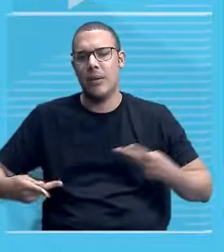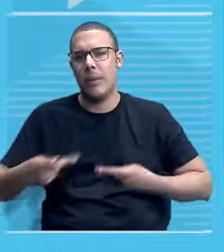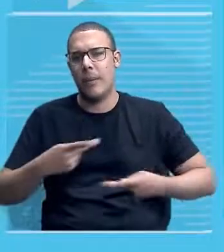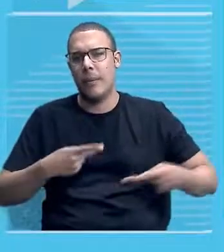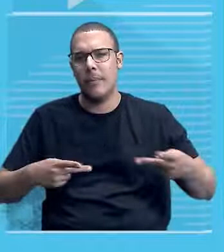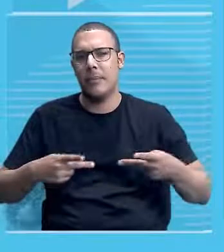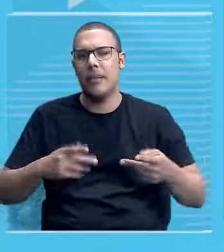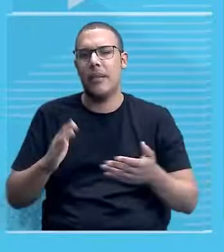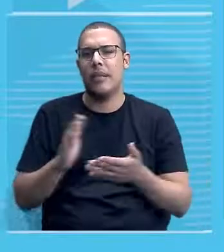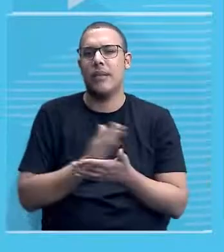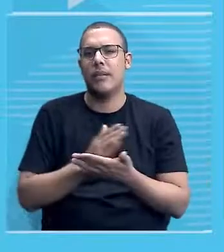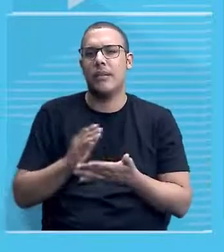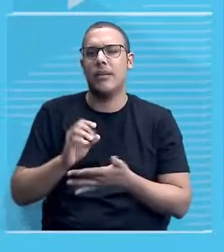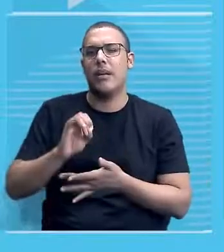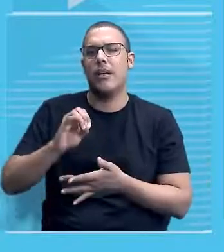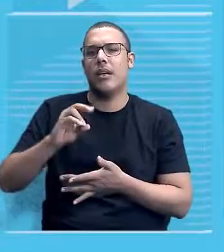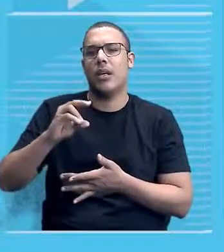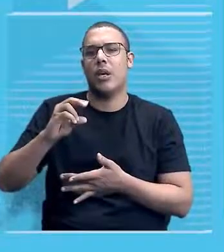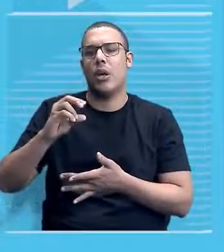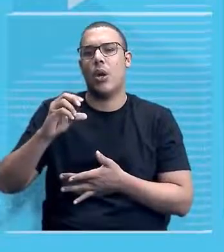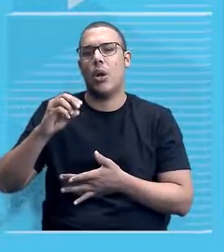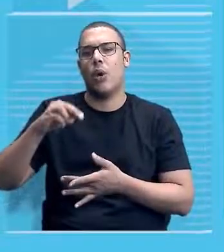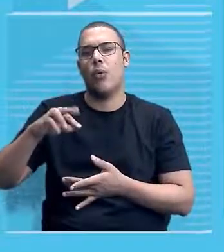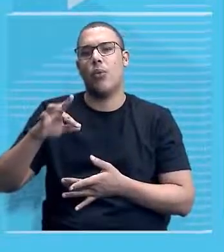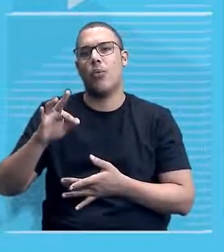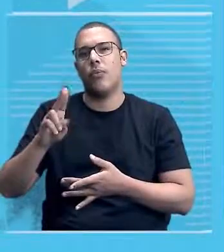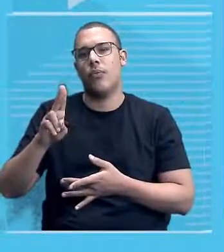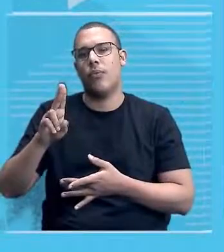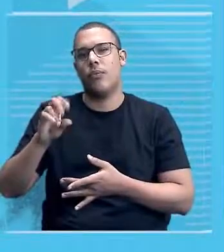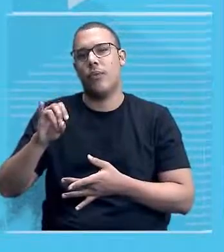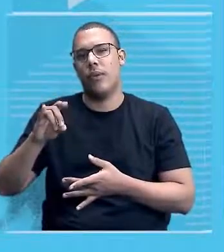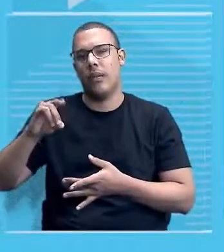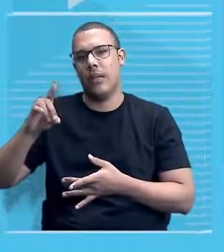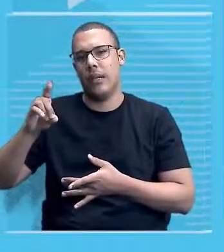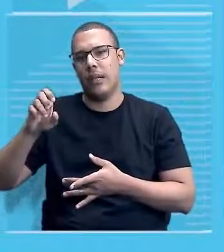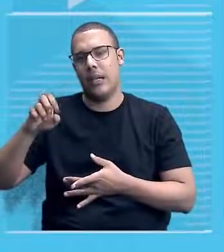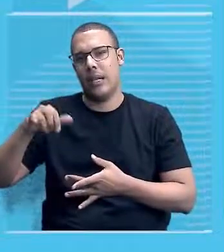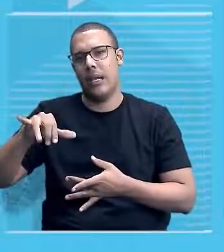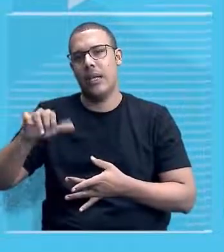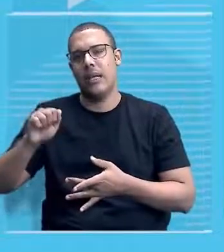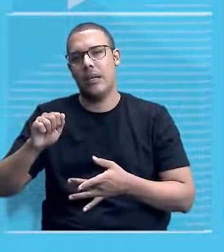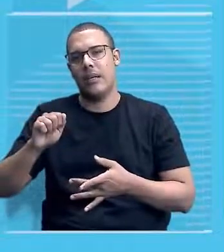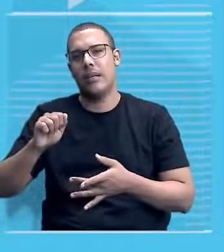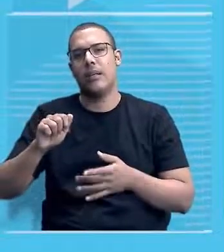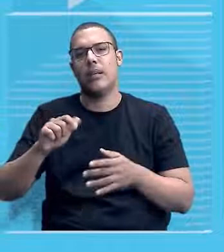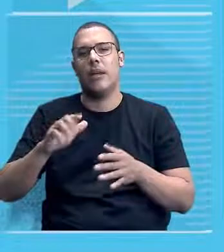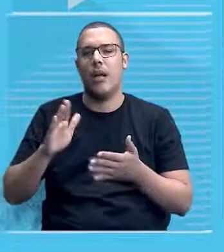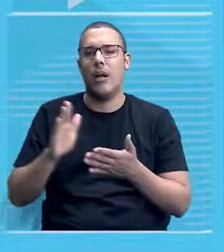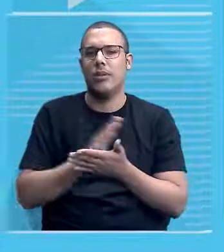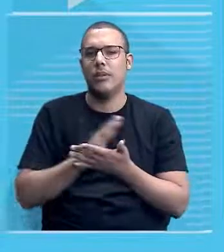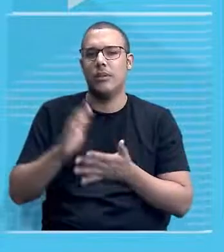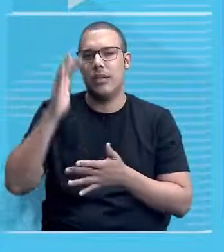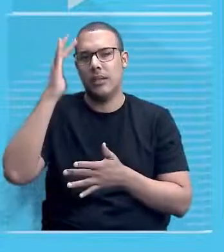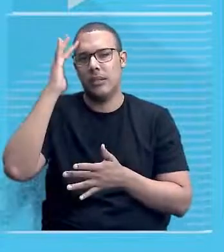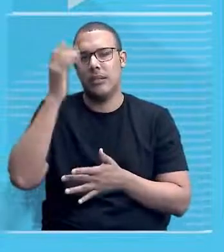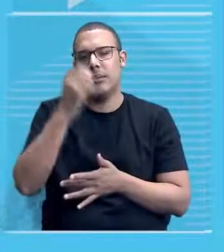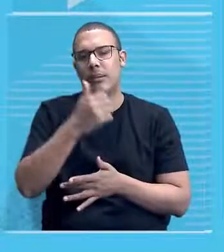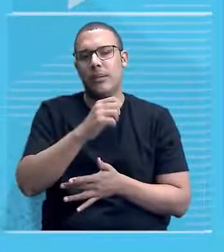a inconfidência outros foi a chegada Dom João VI outros foi 1822